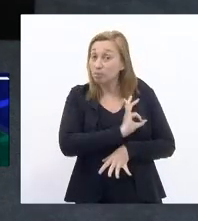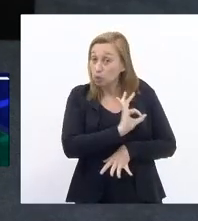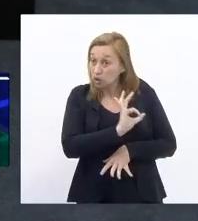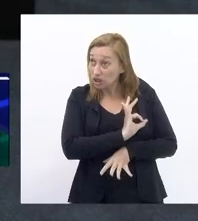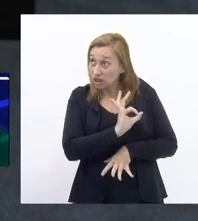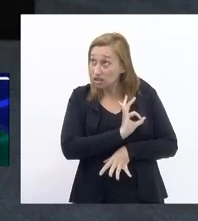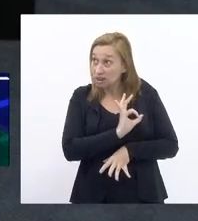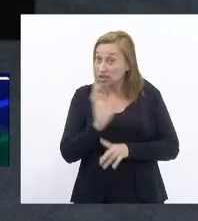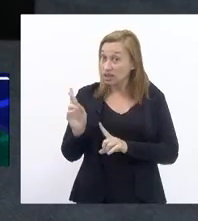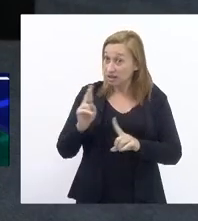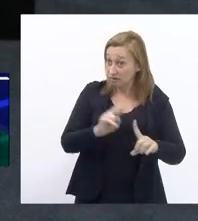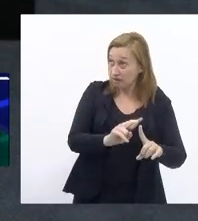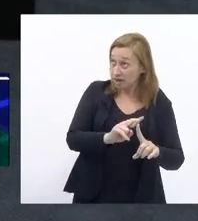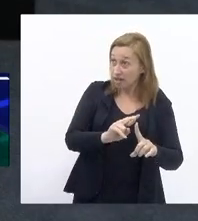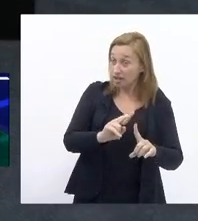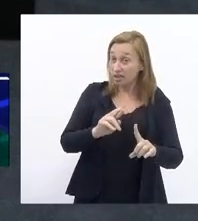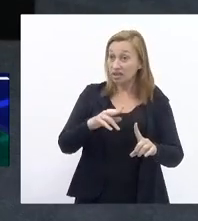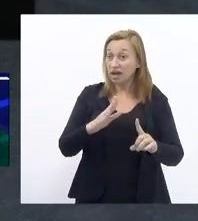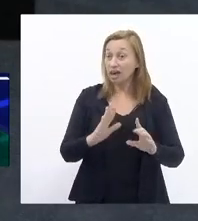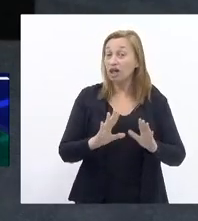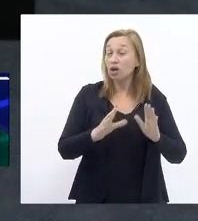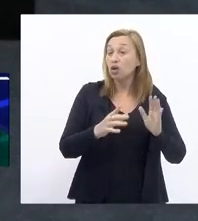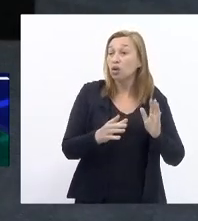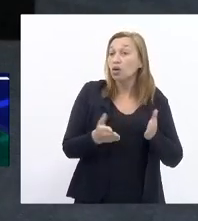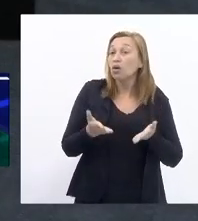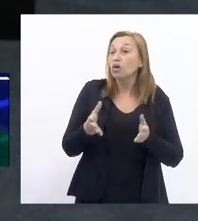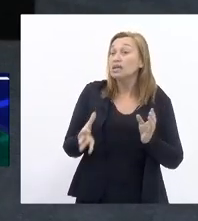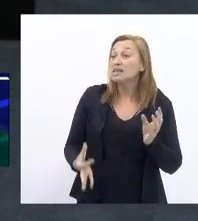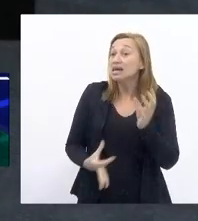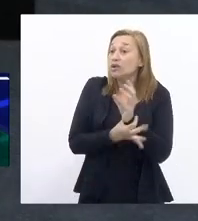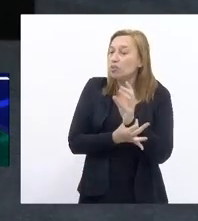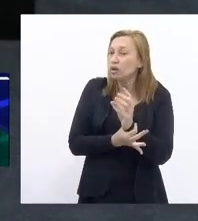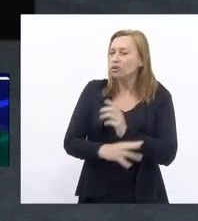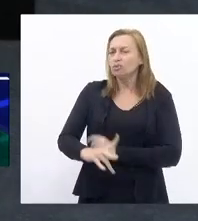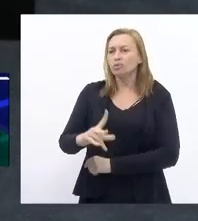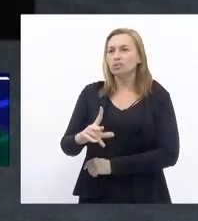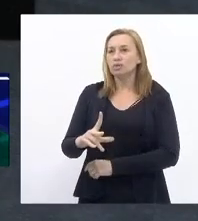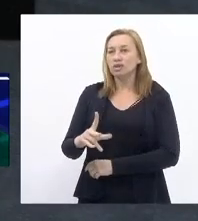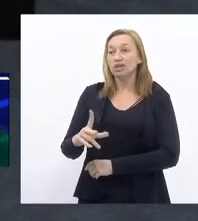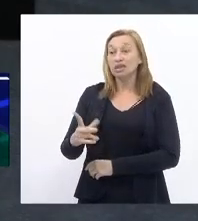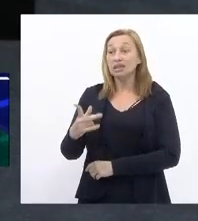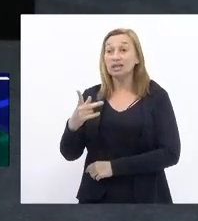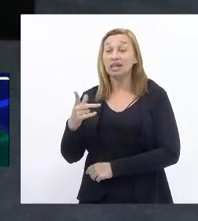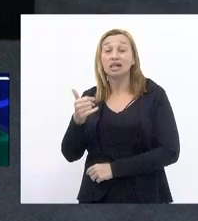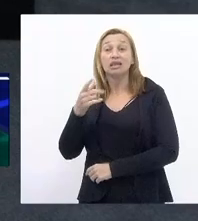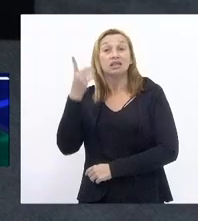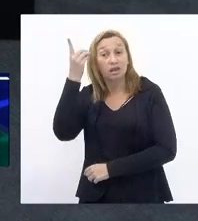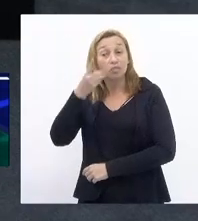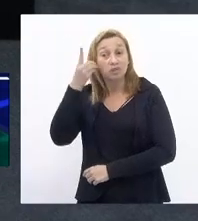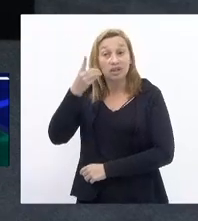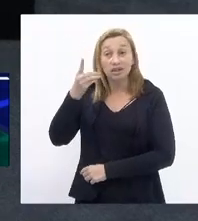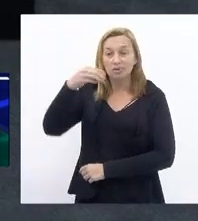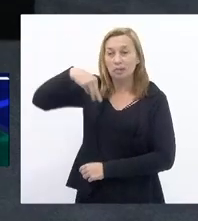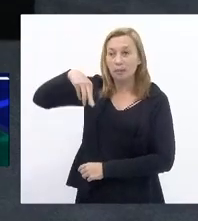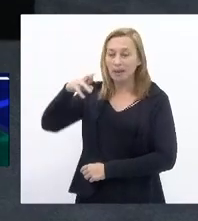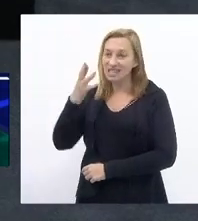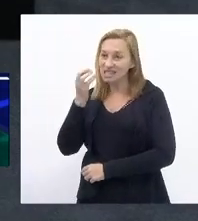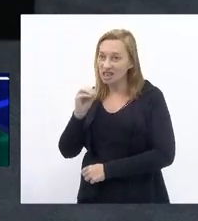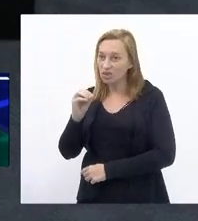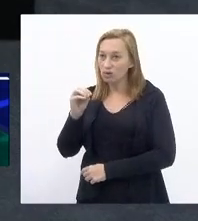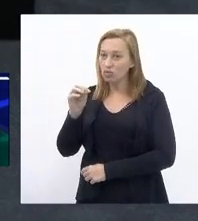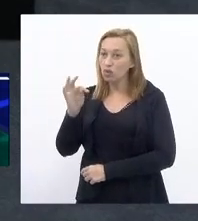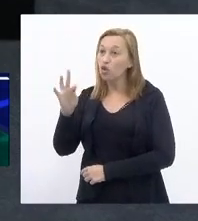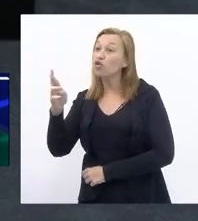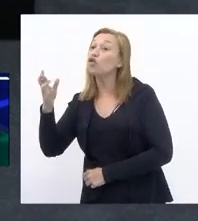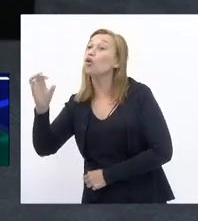Vossa Excelência se refere, que está fazendo a escolta pessoal do deputado Marcelo Freixo, é